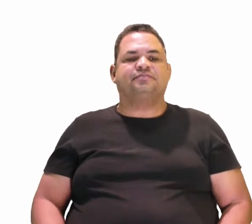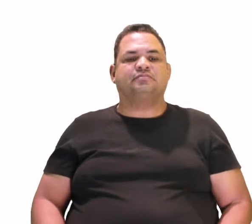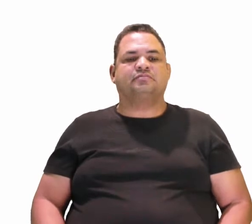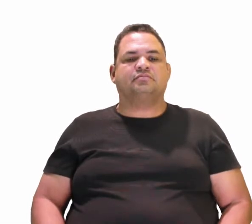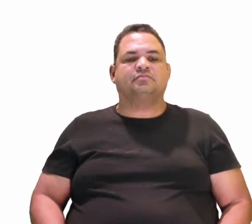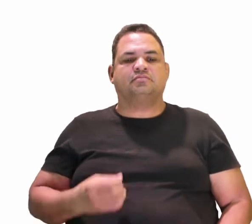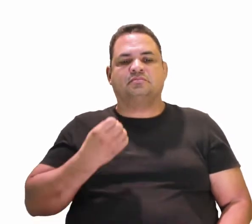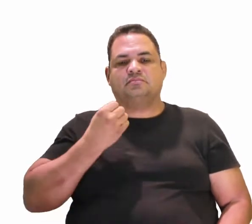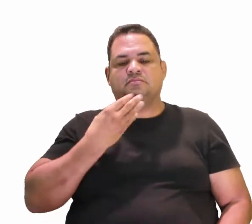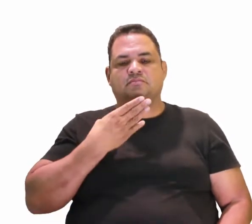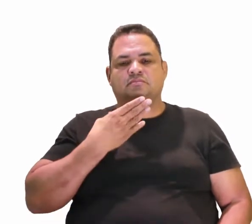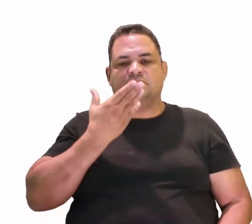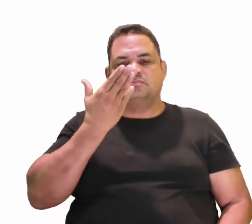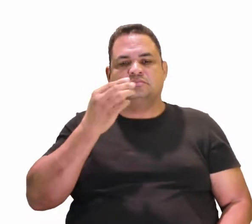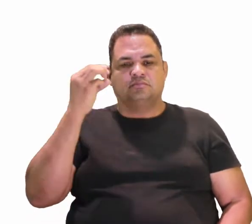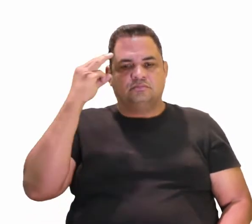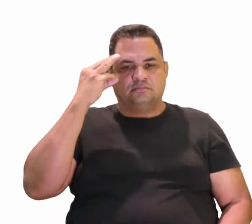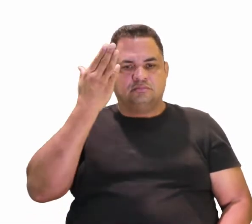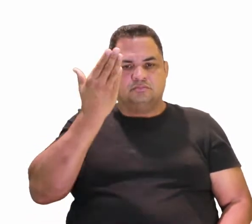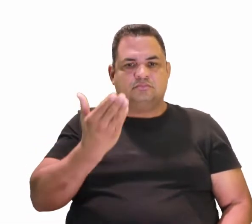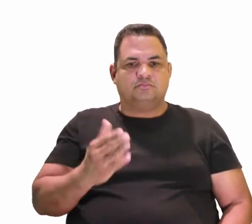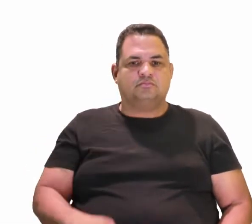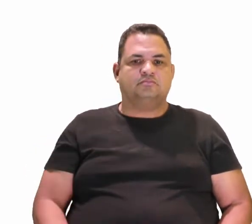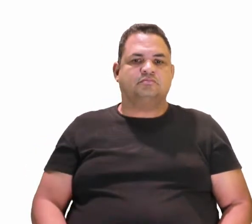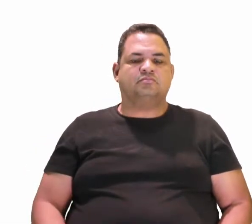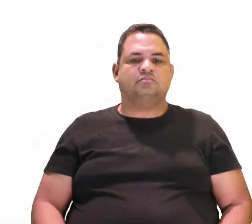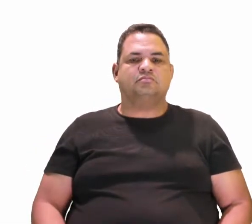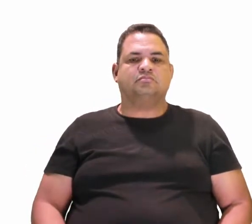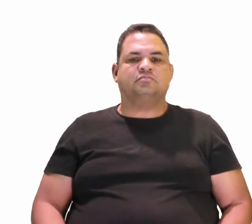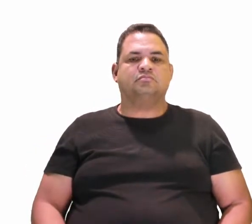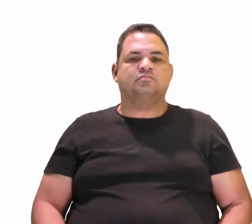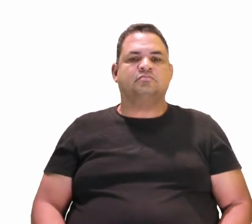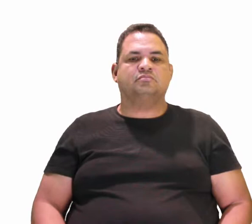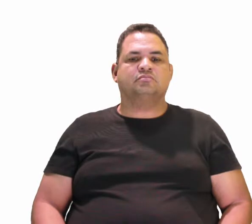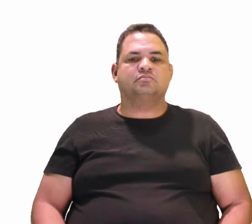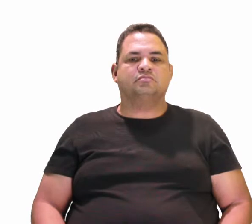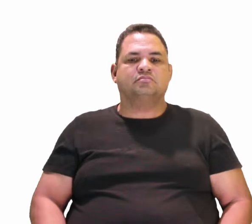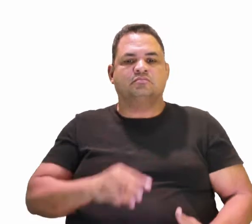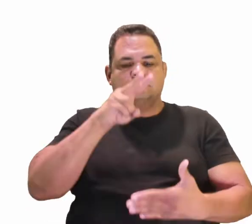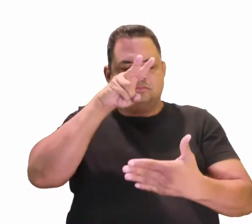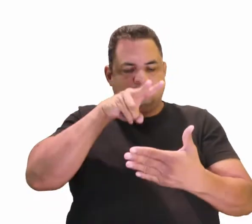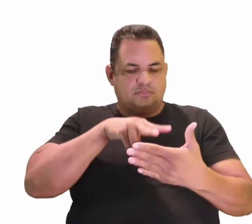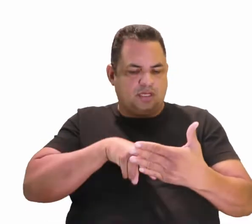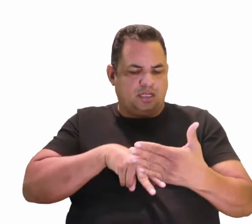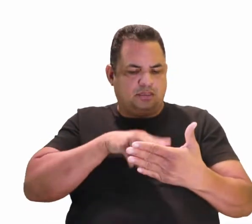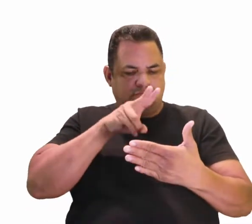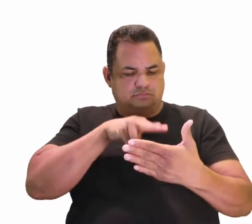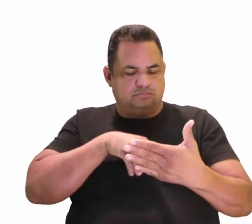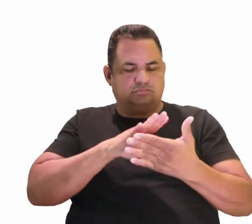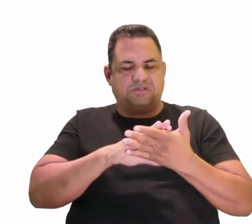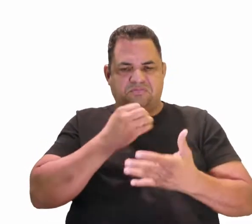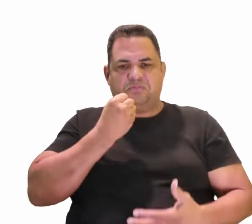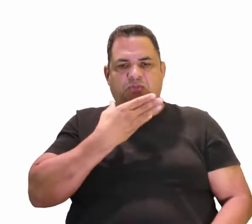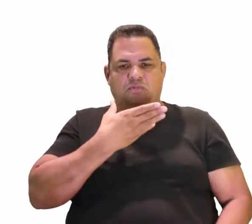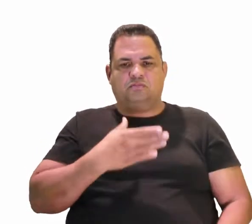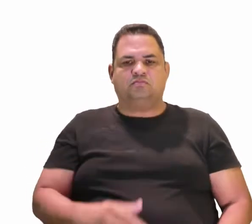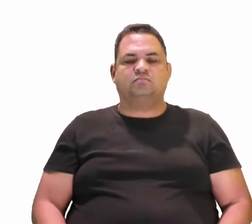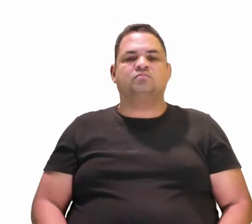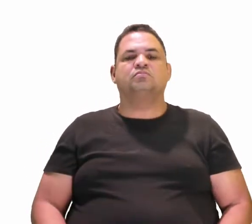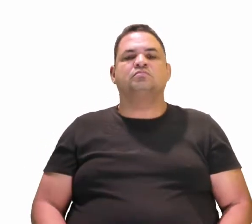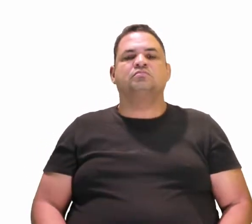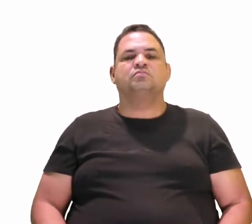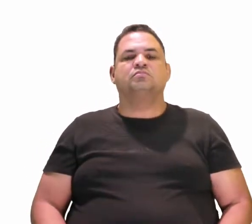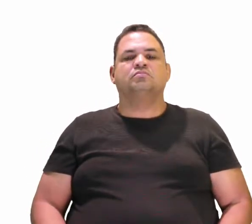boas para a mente? Vamos lá. Read books. Ler livros, com certeza. Check.